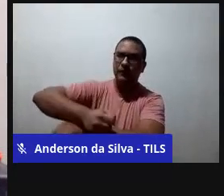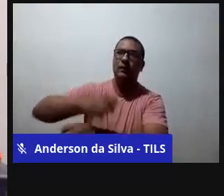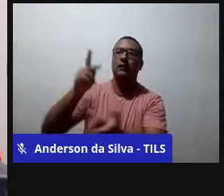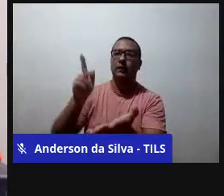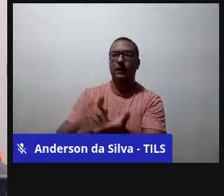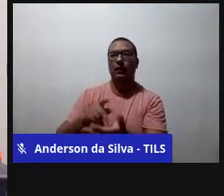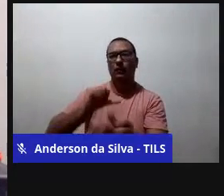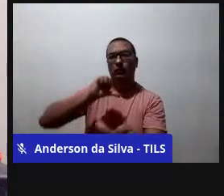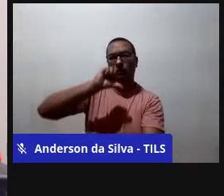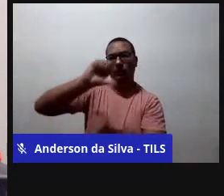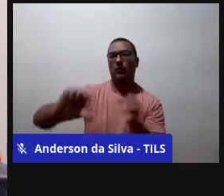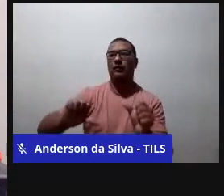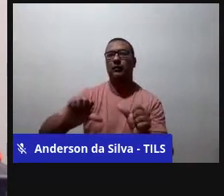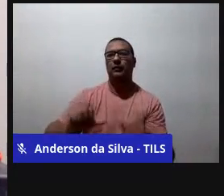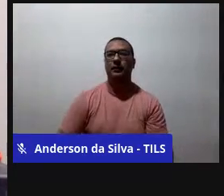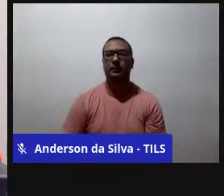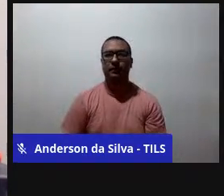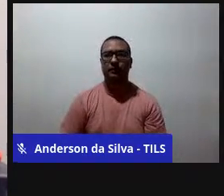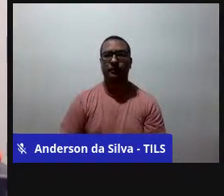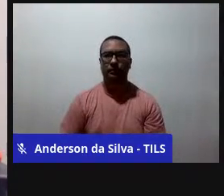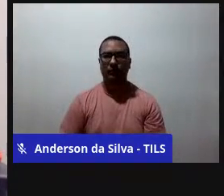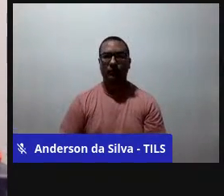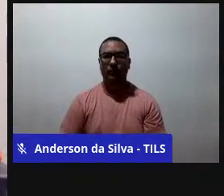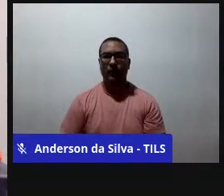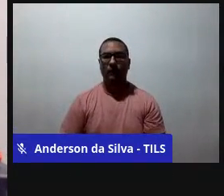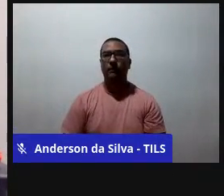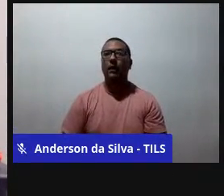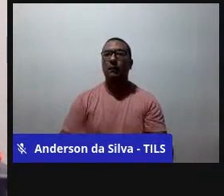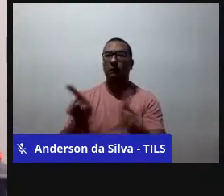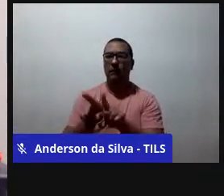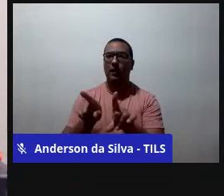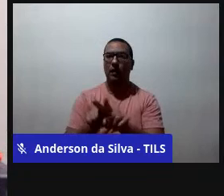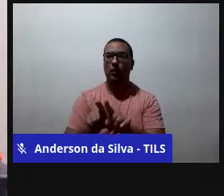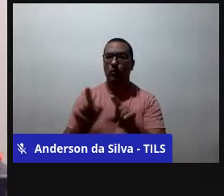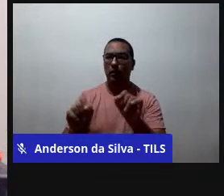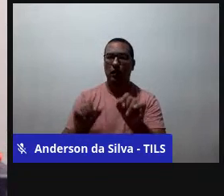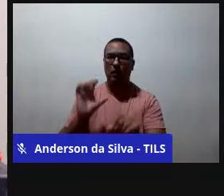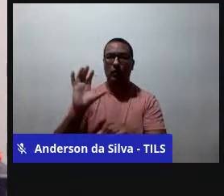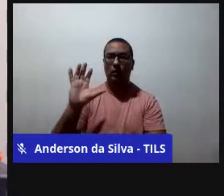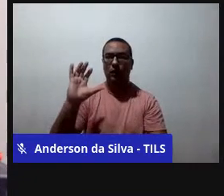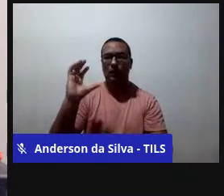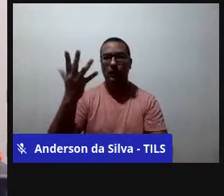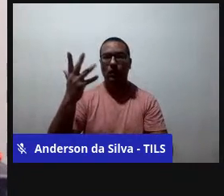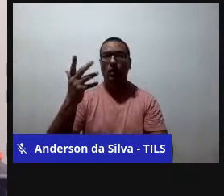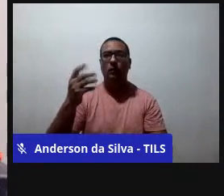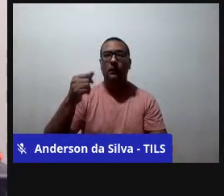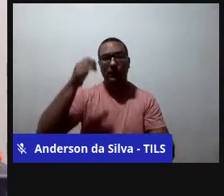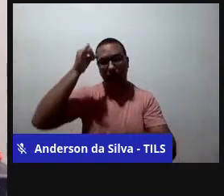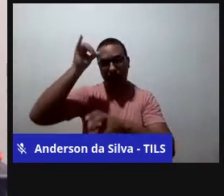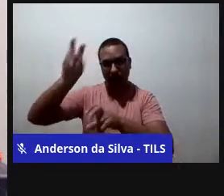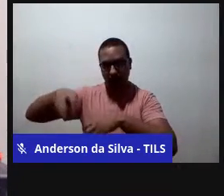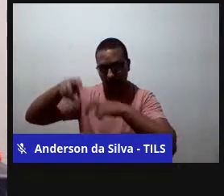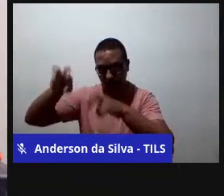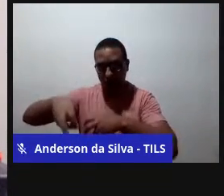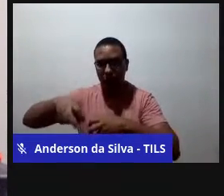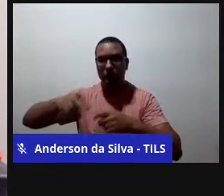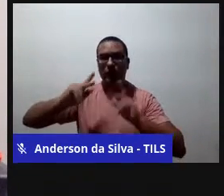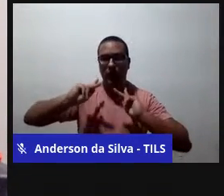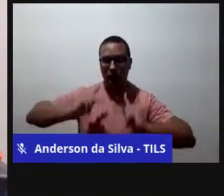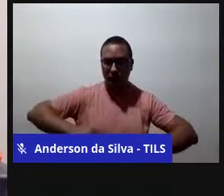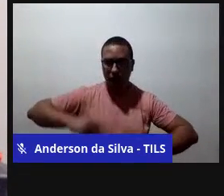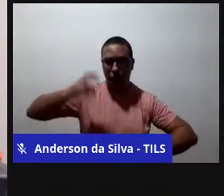Então, o conceito, do jeito que eu vejo o campo mais inteligente humano, a cidade mais inteligente